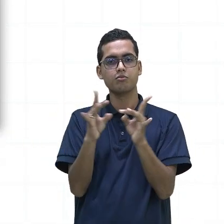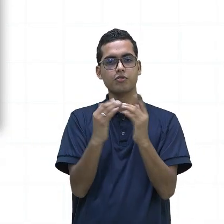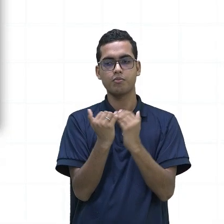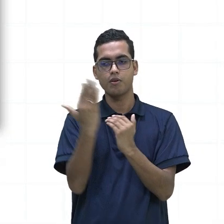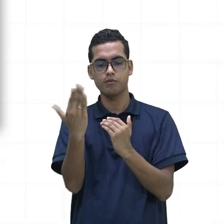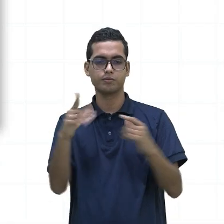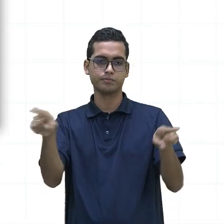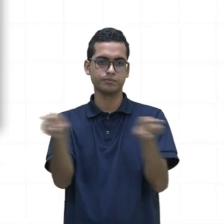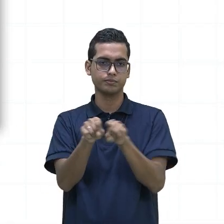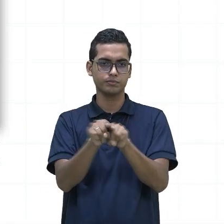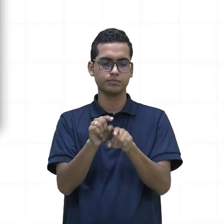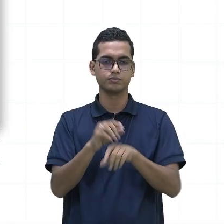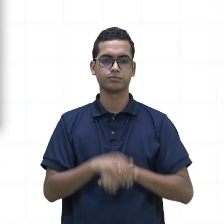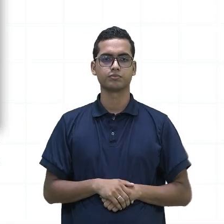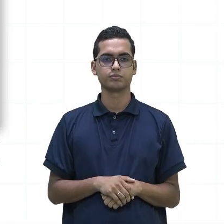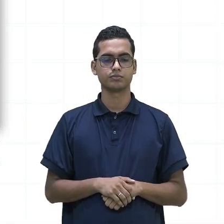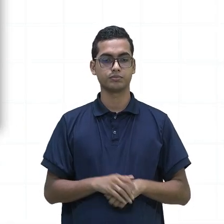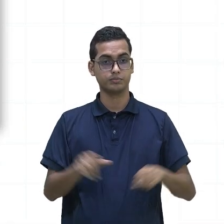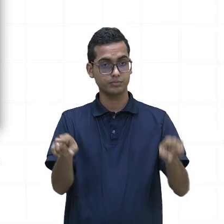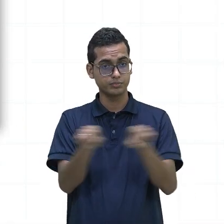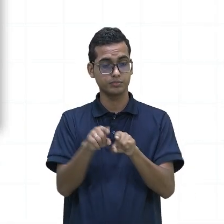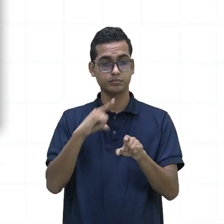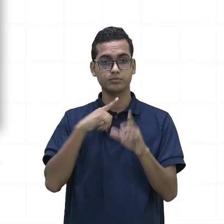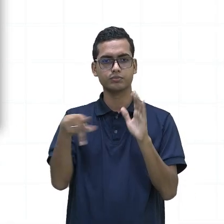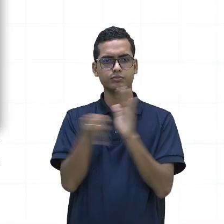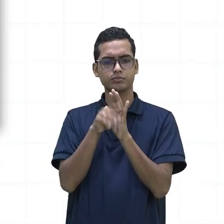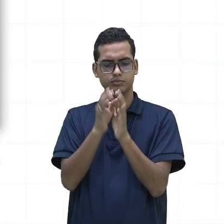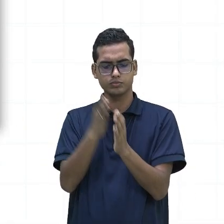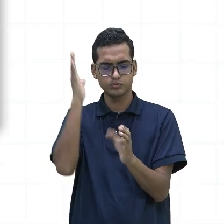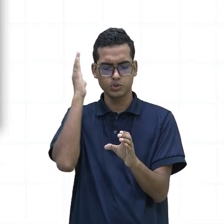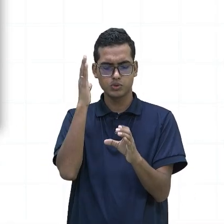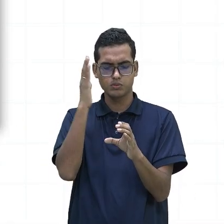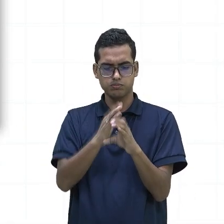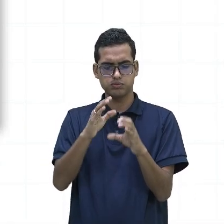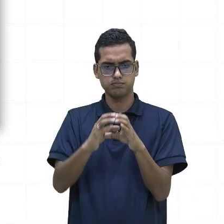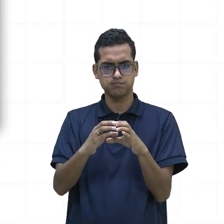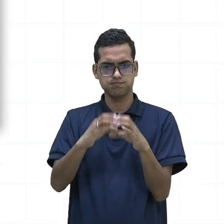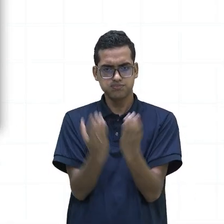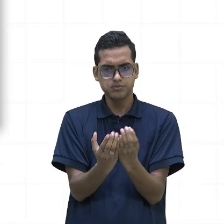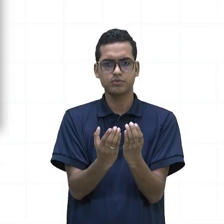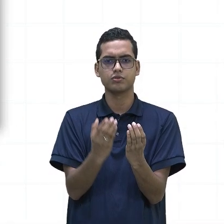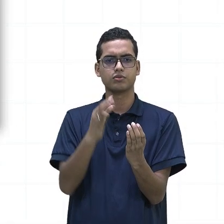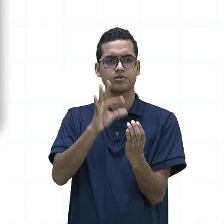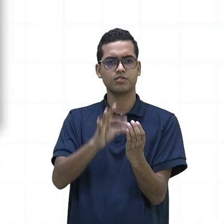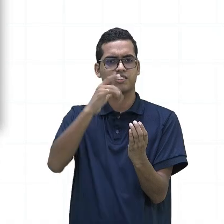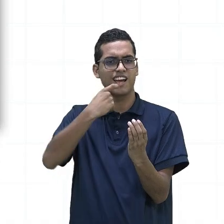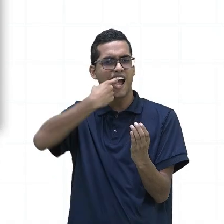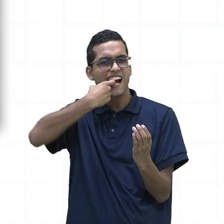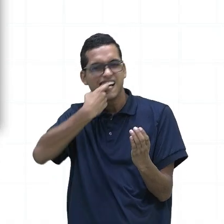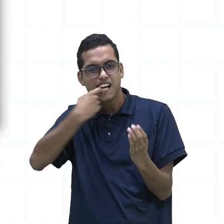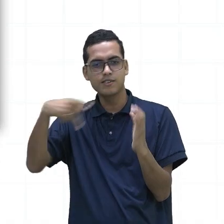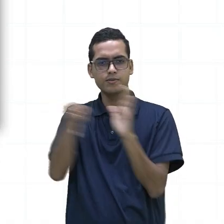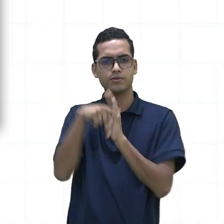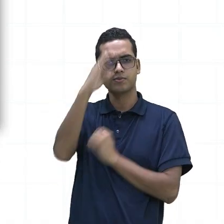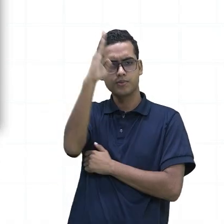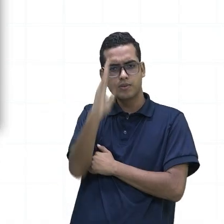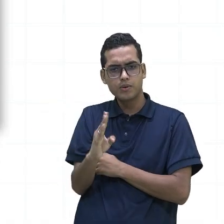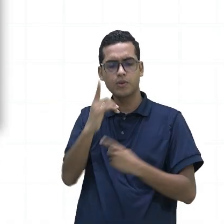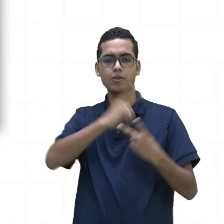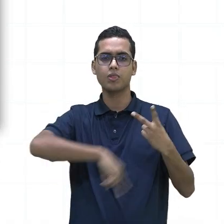exemplo, ou a castanha da Amazônia, né? Jarina, que é chamado de marfim vegetal, a rutila, o